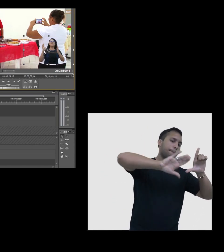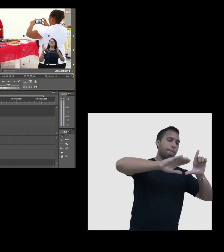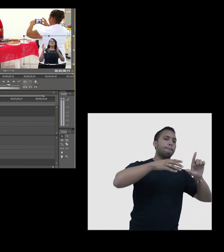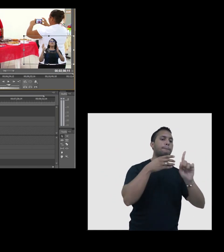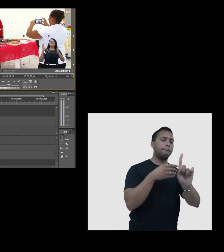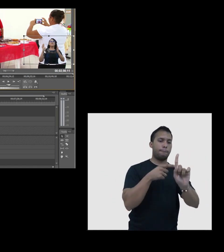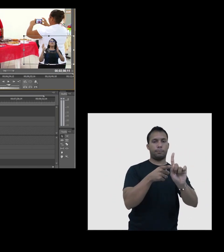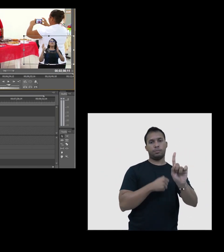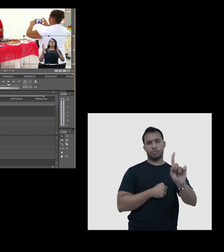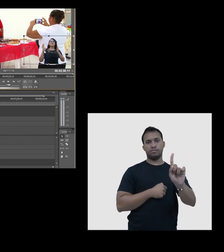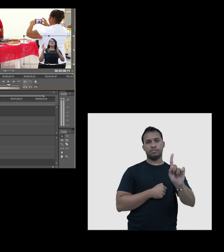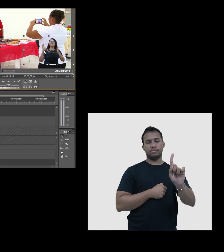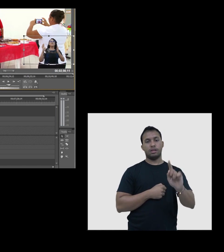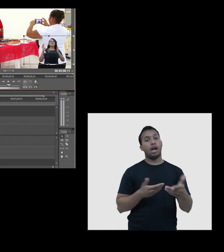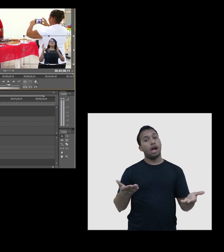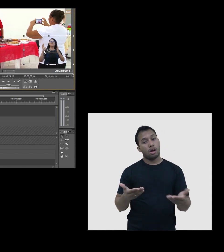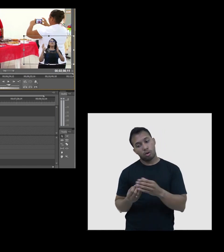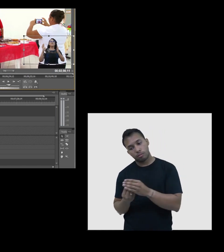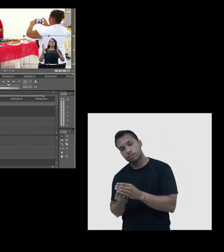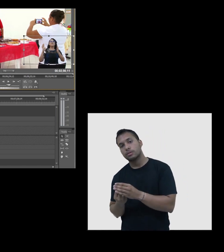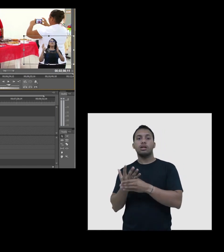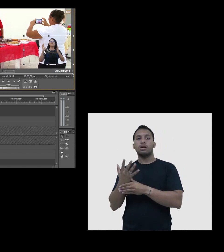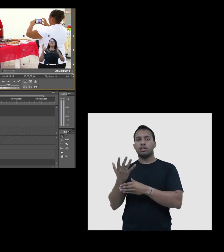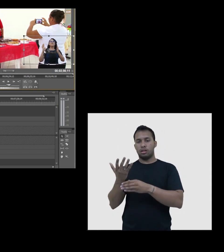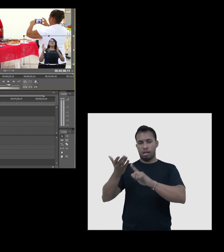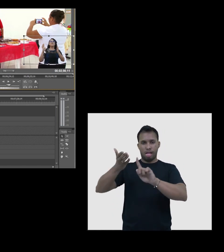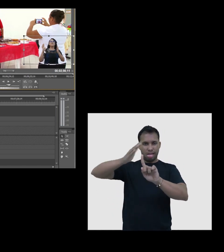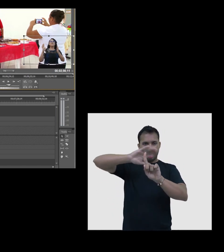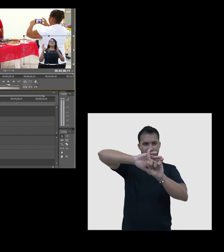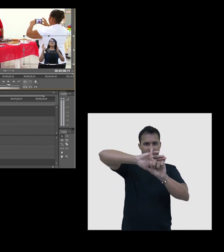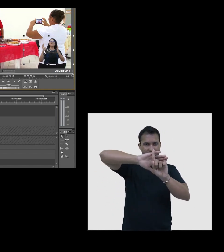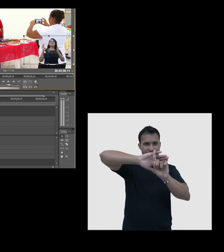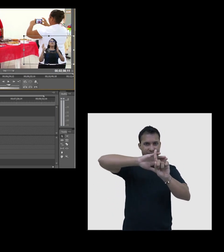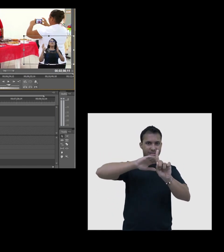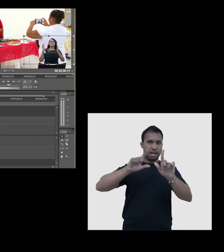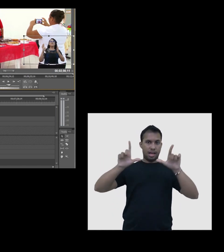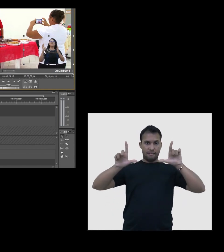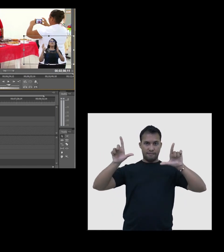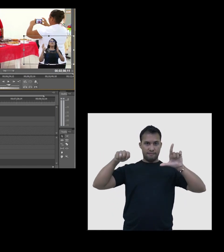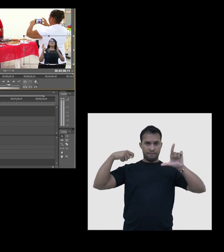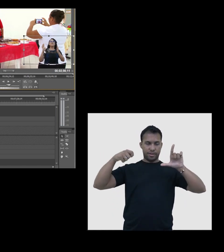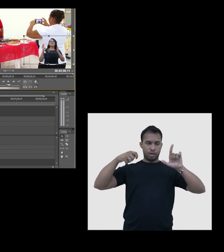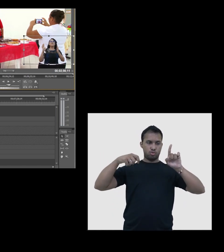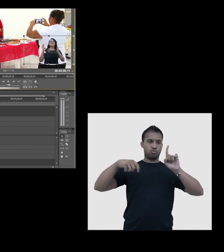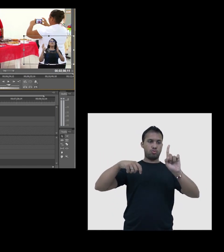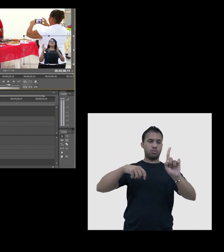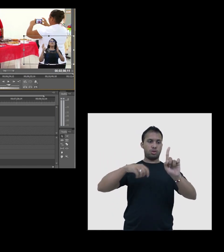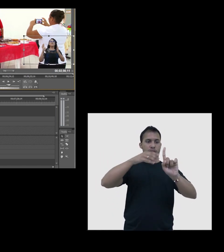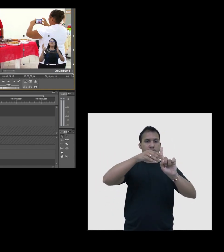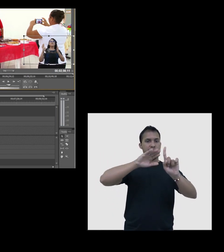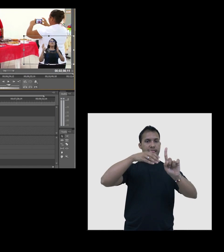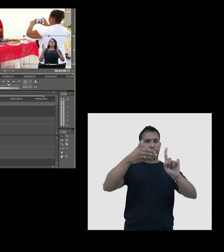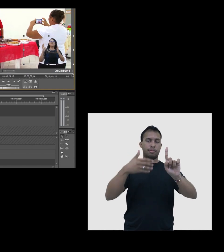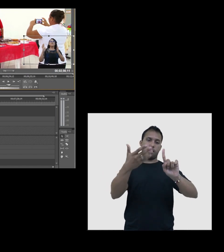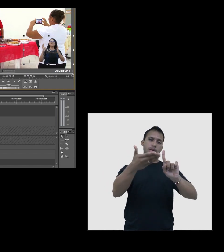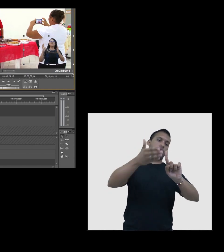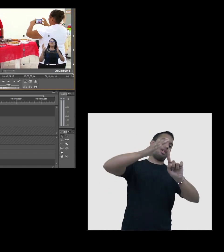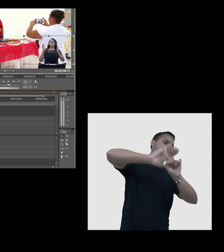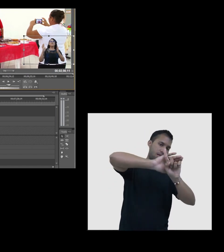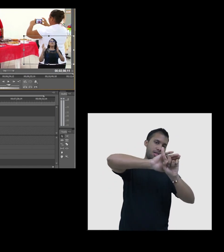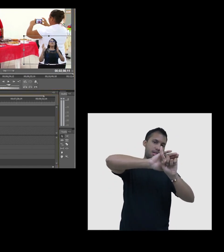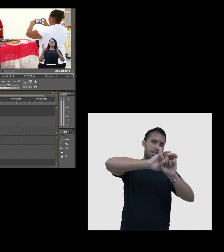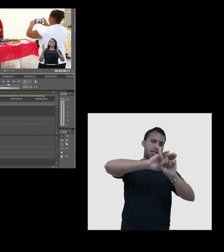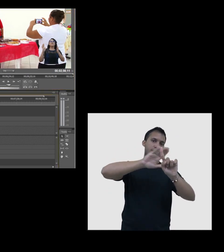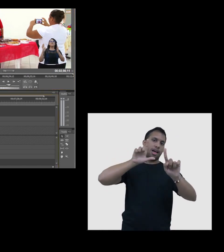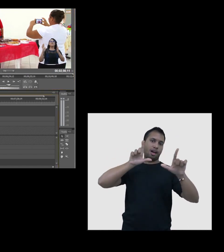Que é o próximo passo agora. Bom, vamos então criar, né, essa camada entre a camada do intérprete e a camada